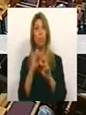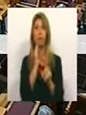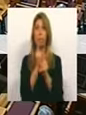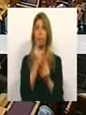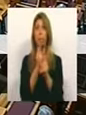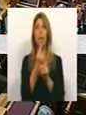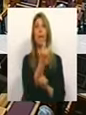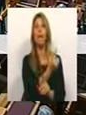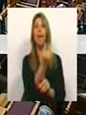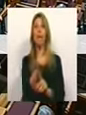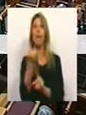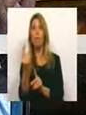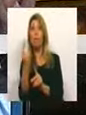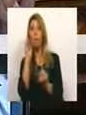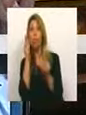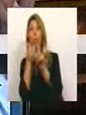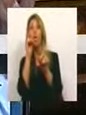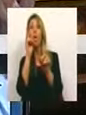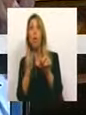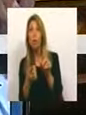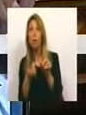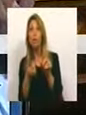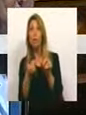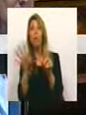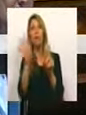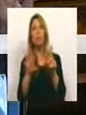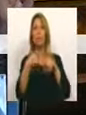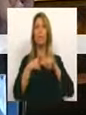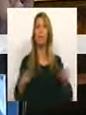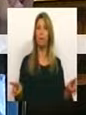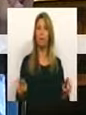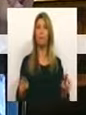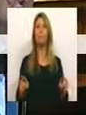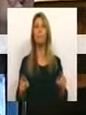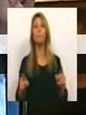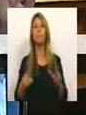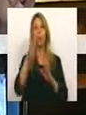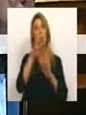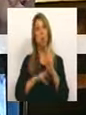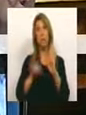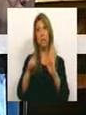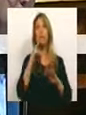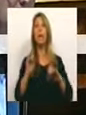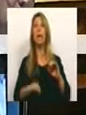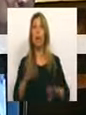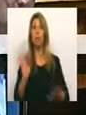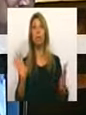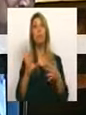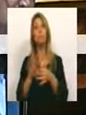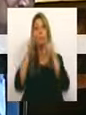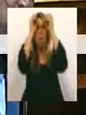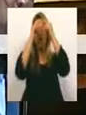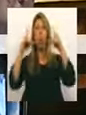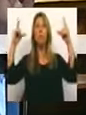cada um deles se centre em objeto diferente. O regime em causa atenta à sua